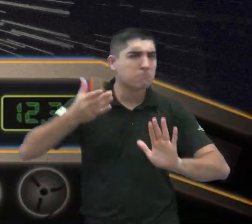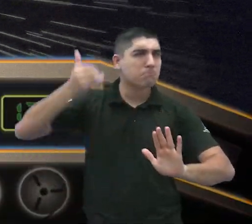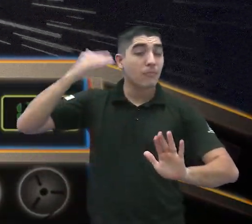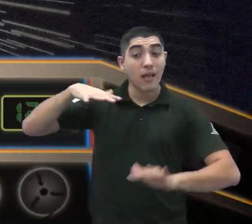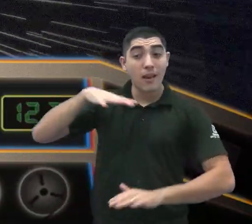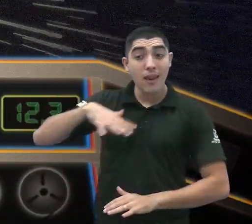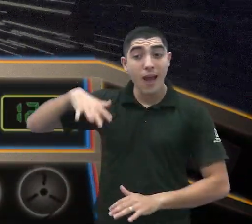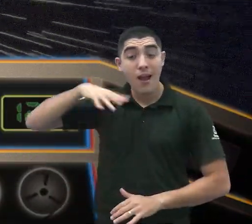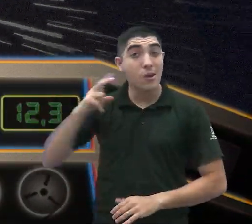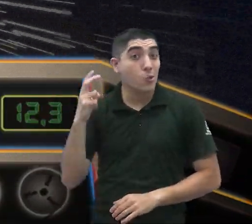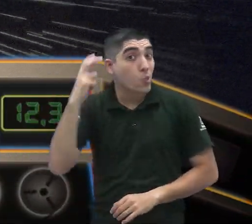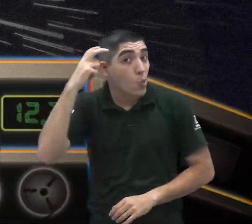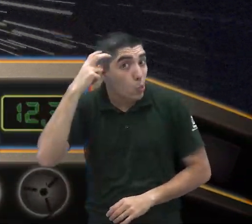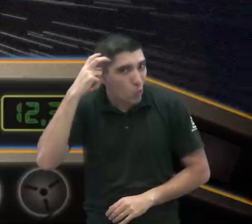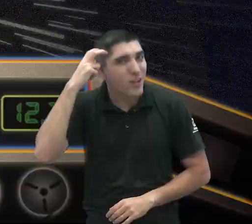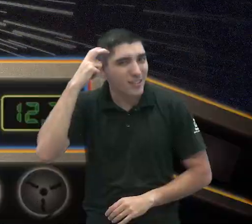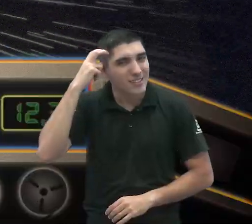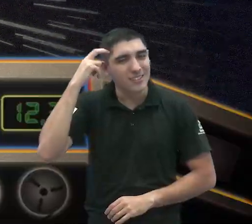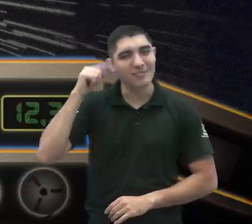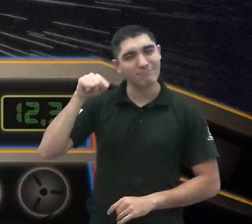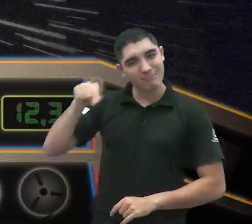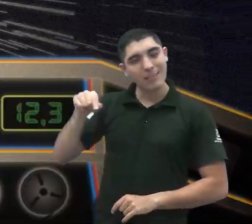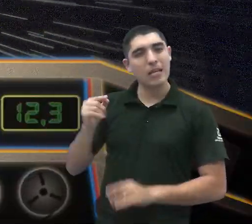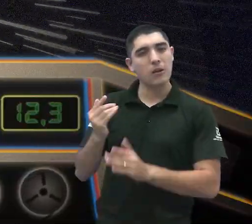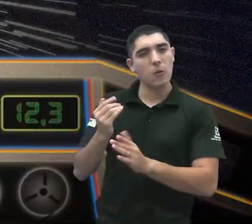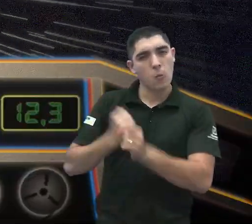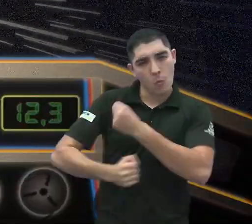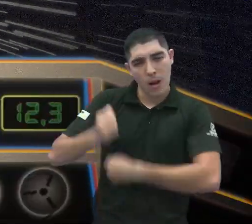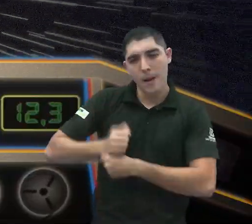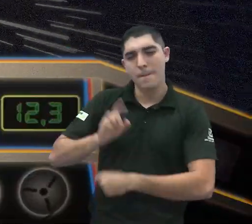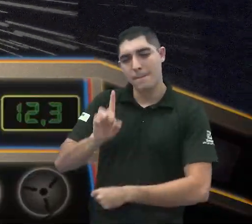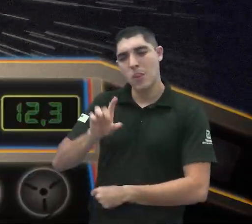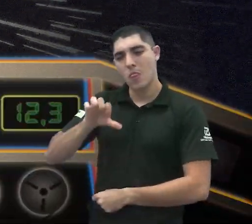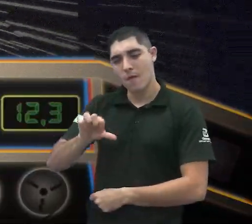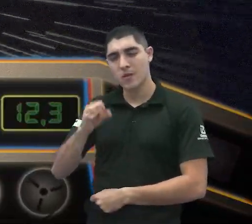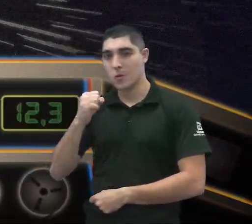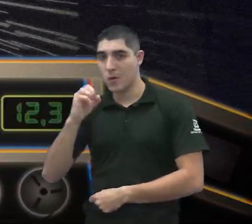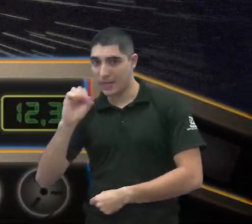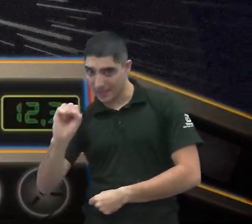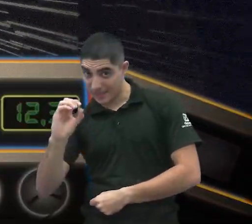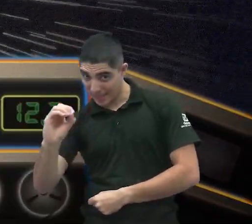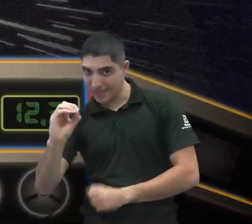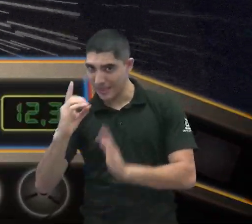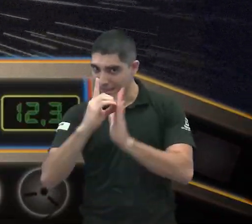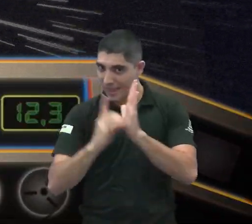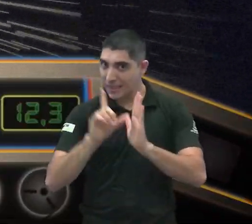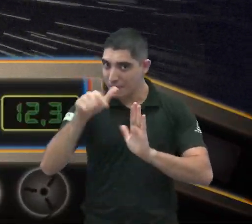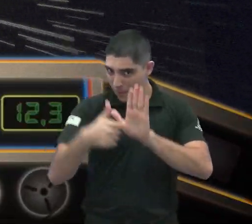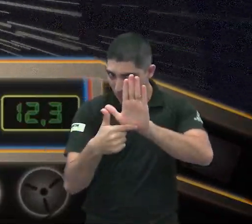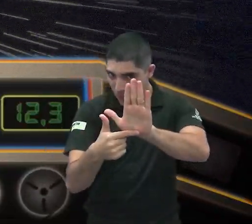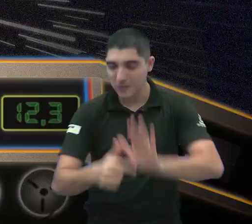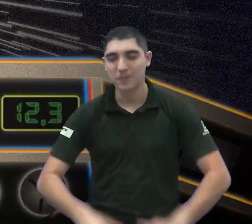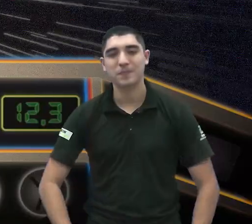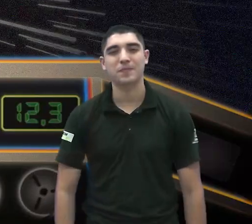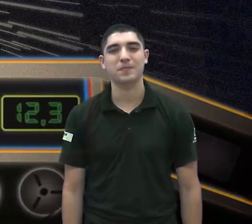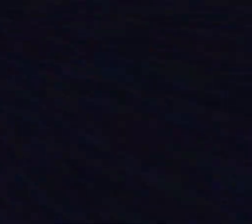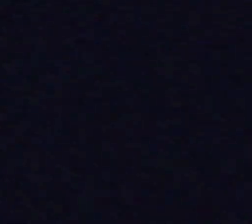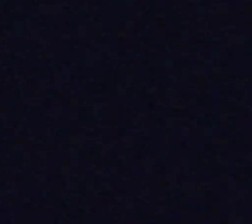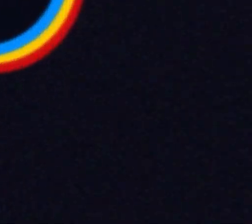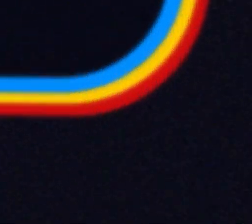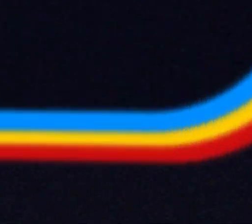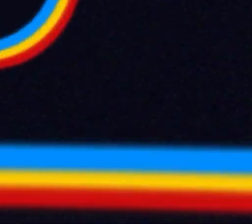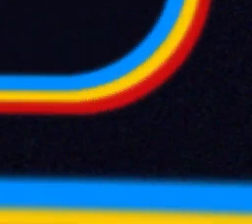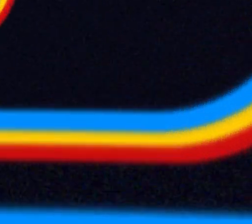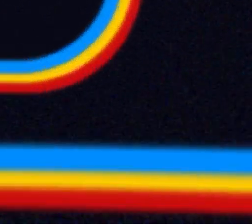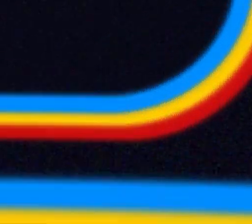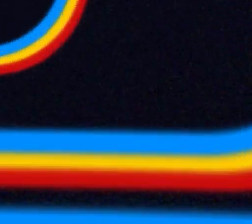o que de melhor aconteceu culturalmente naquele ano e no início da década de 1980. Não vai perder, hein?